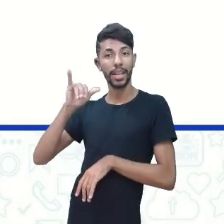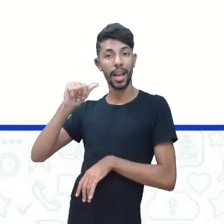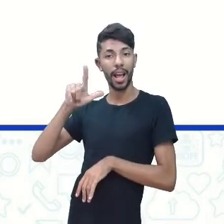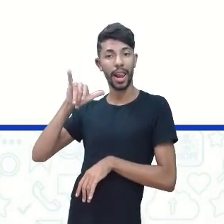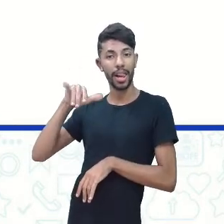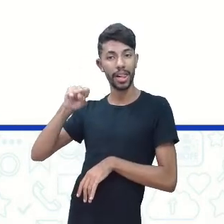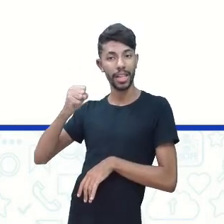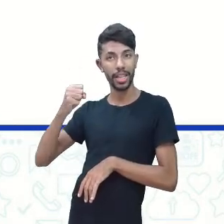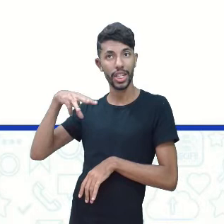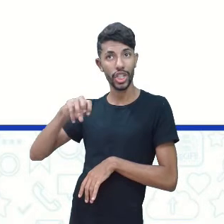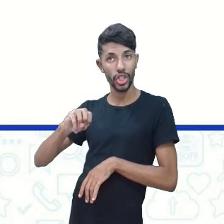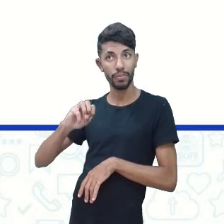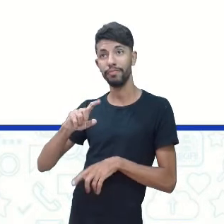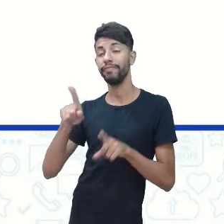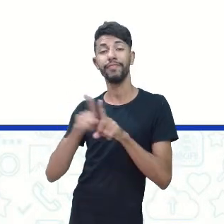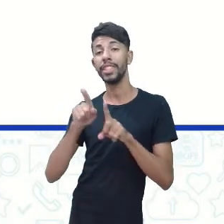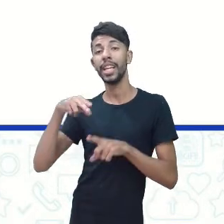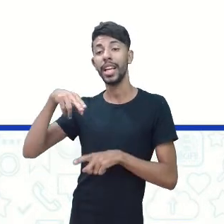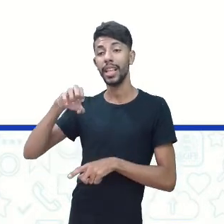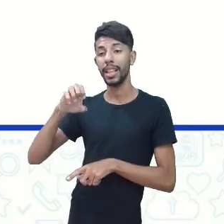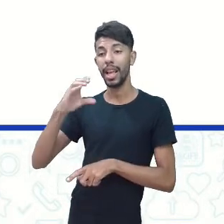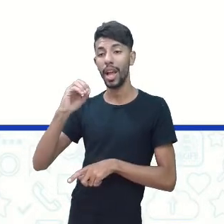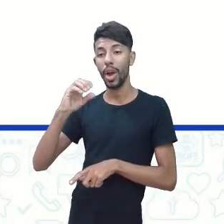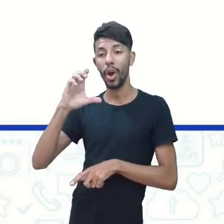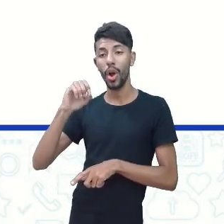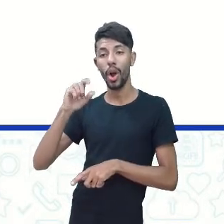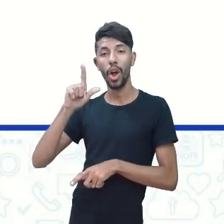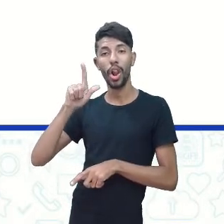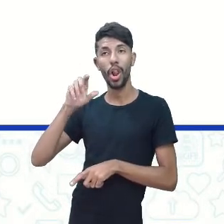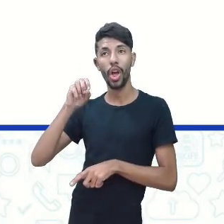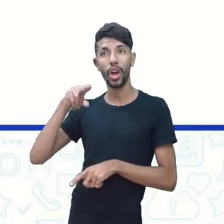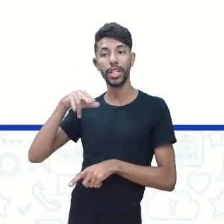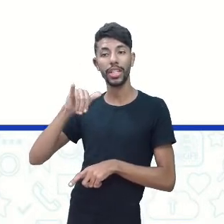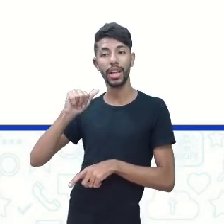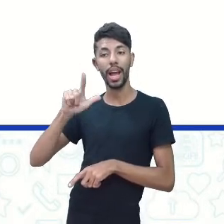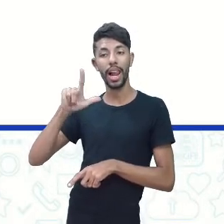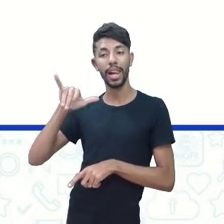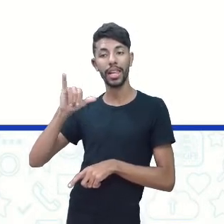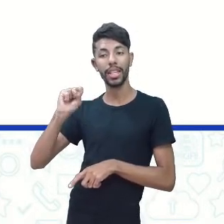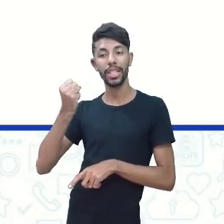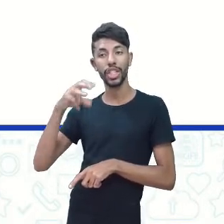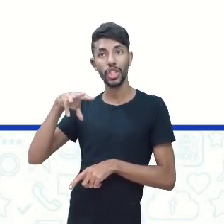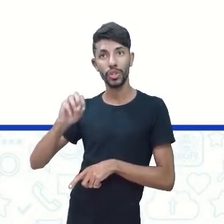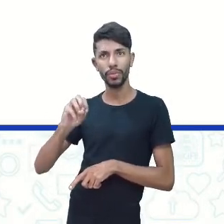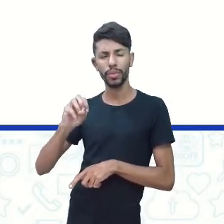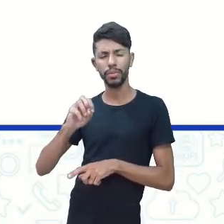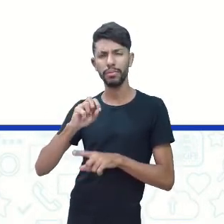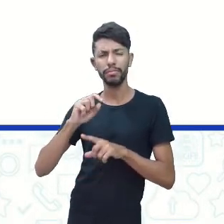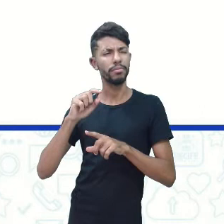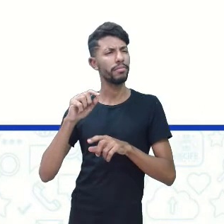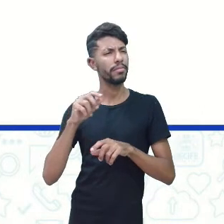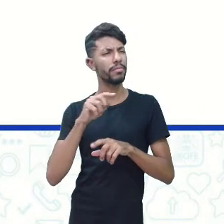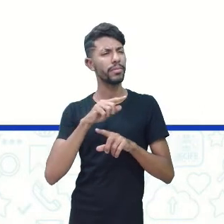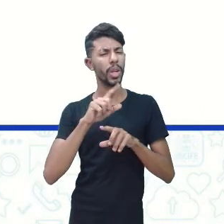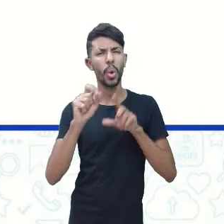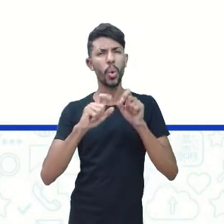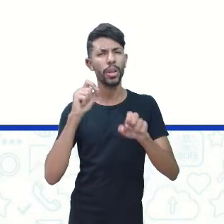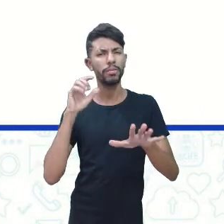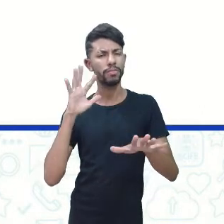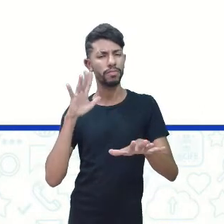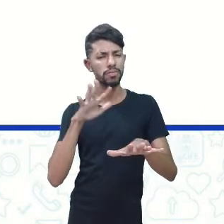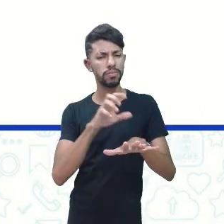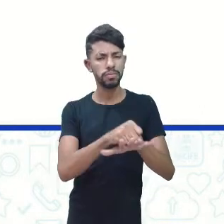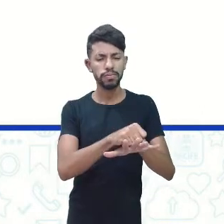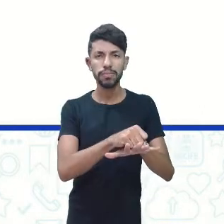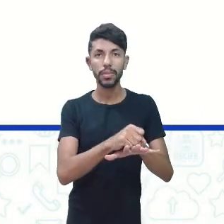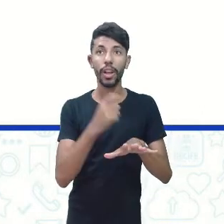neocolonialismo. Sim, professor, mas o que é que seria colonização? Você vai ter lá o nosso querido continente africano, com